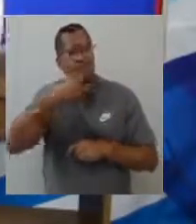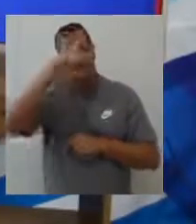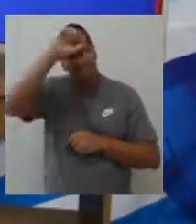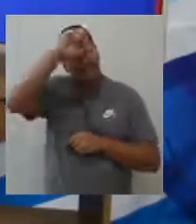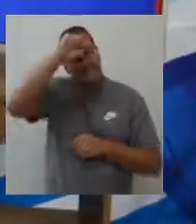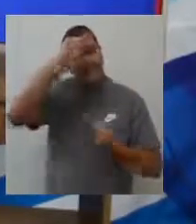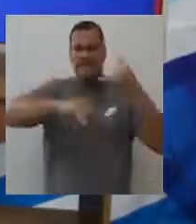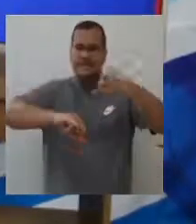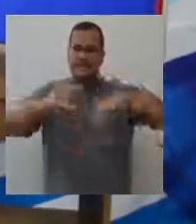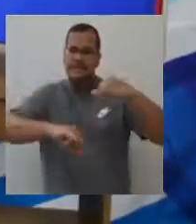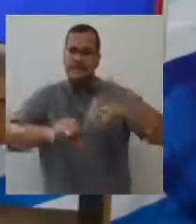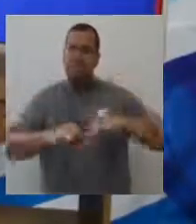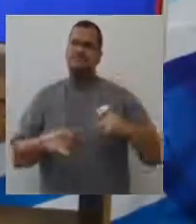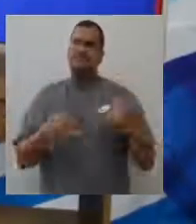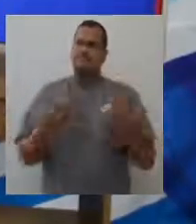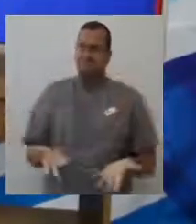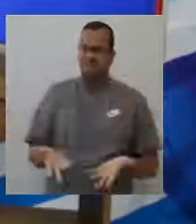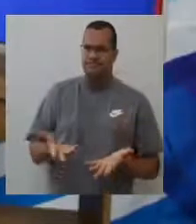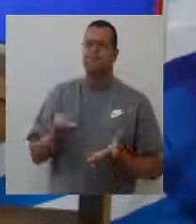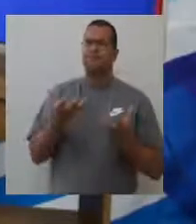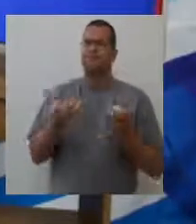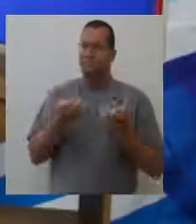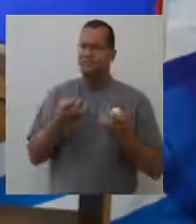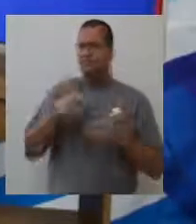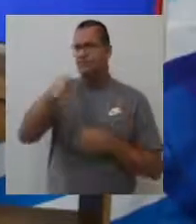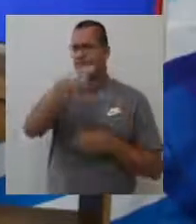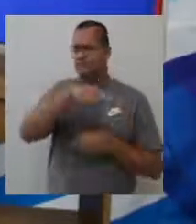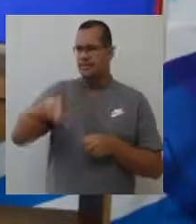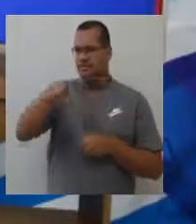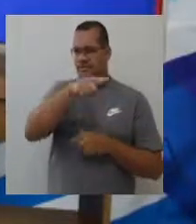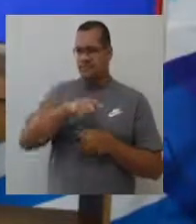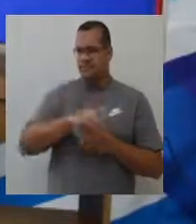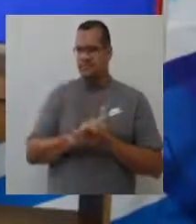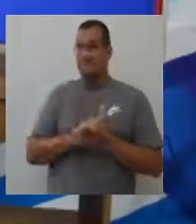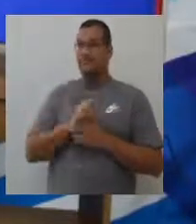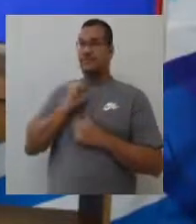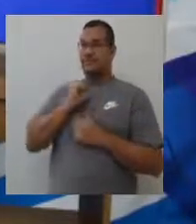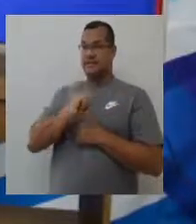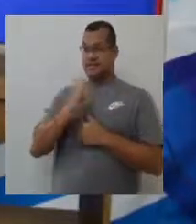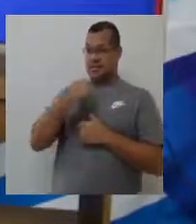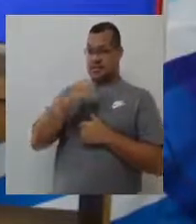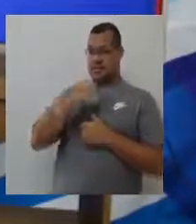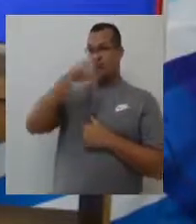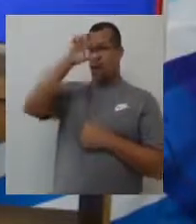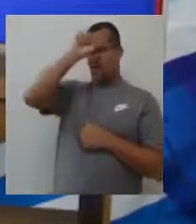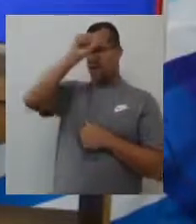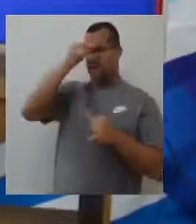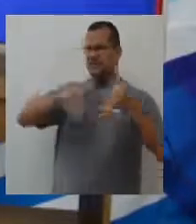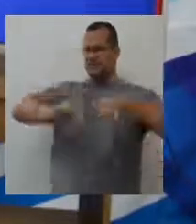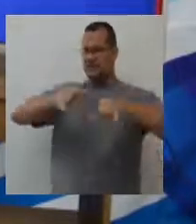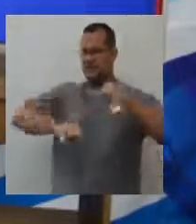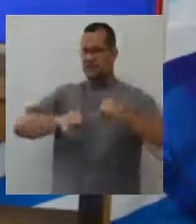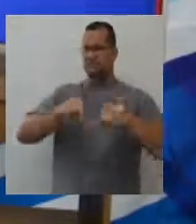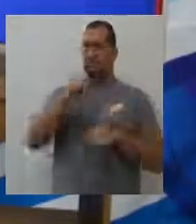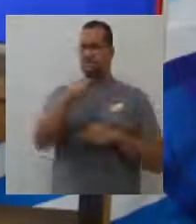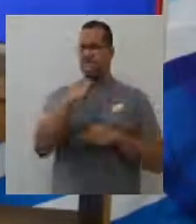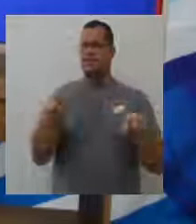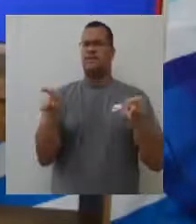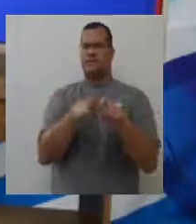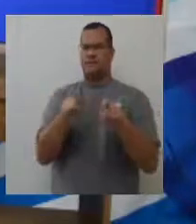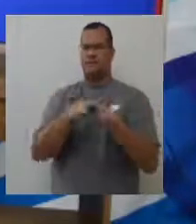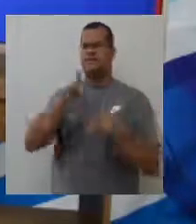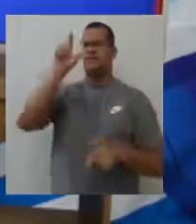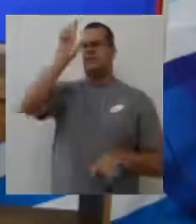colegas conseguem entender e tal. Eu quero dizer algo para você. Se eu aprendi química, você vai